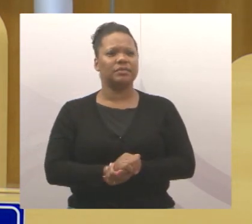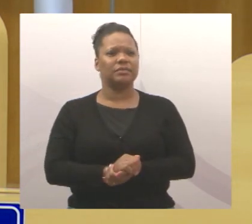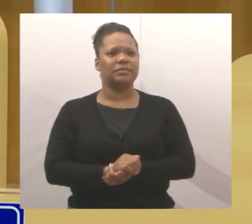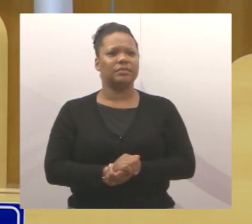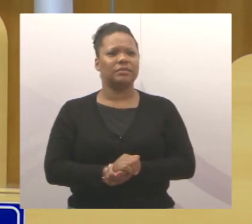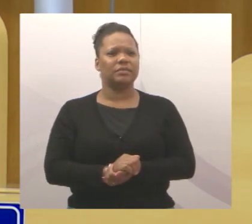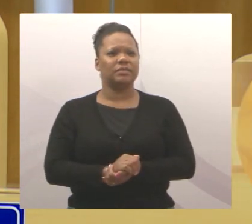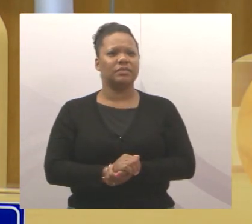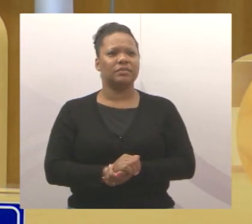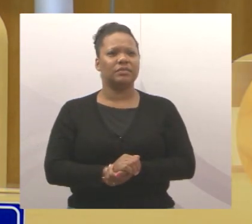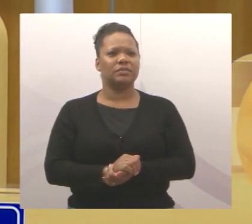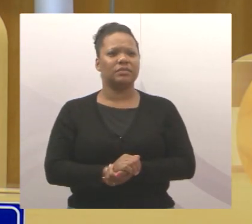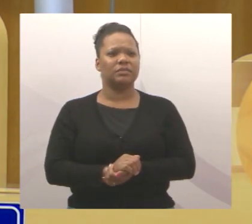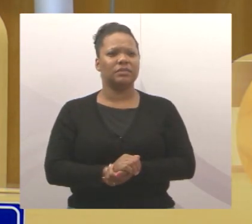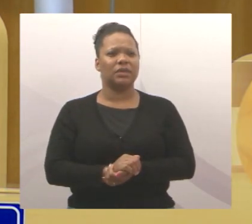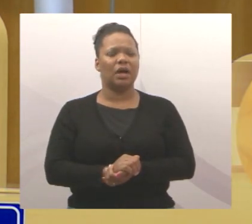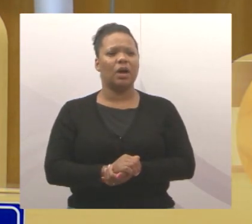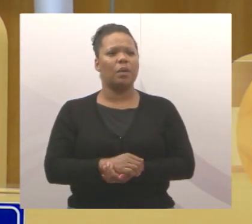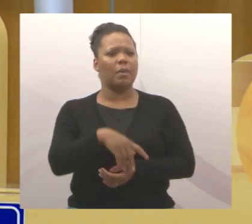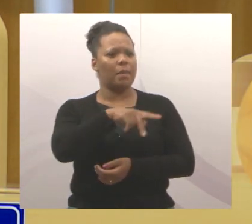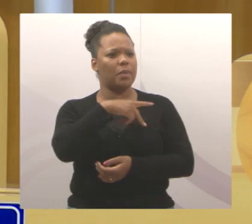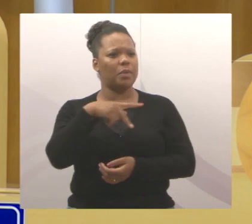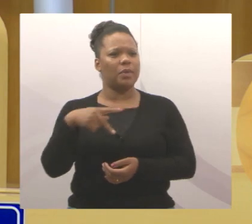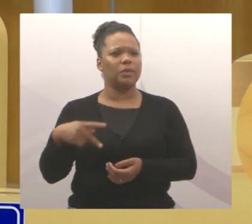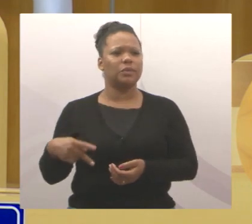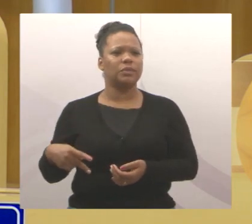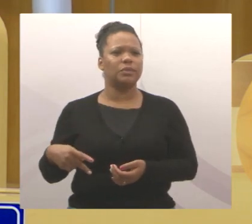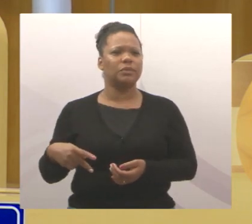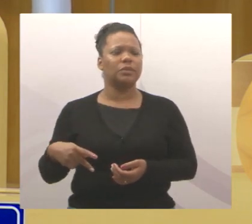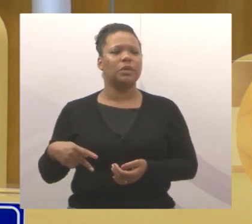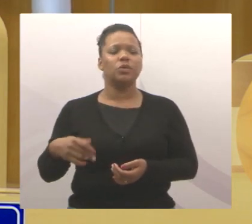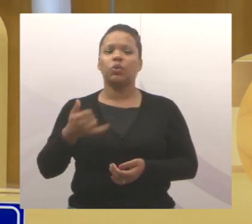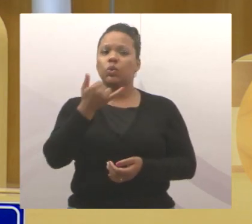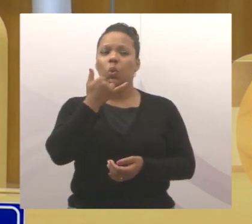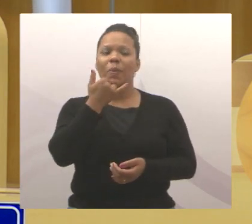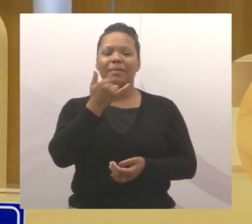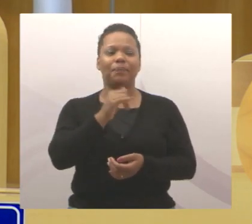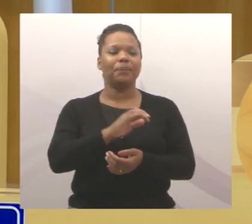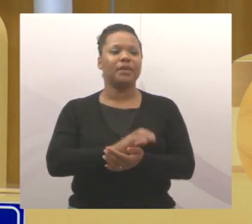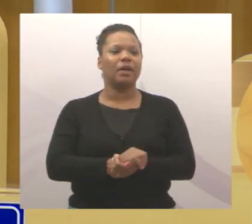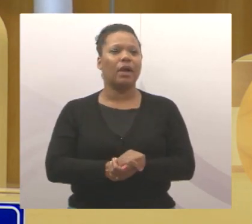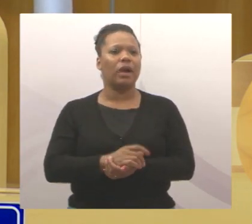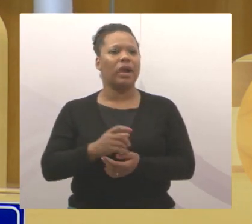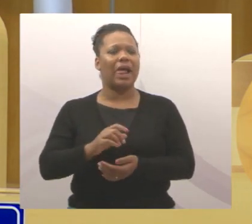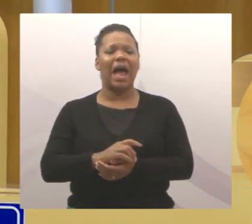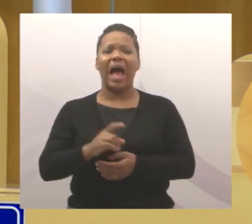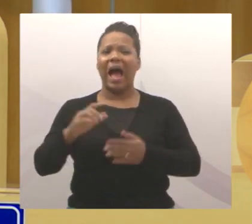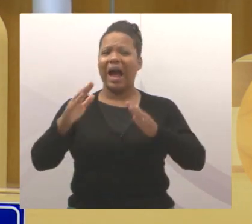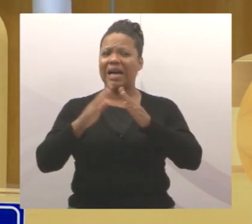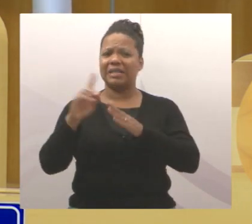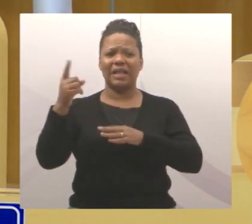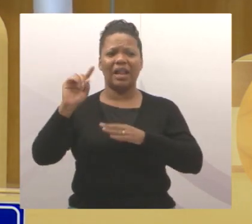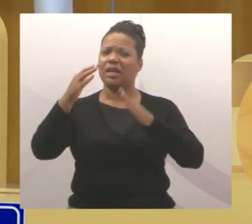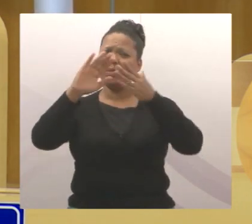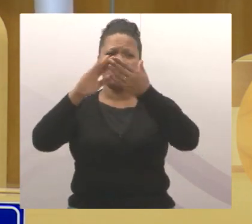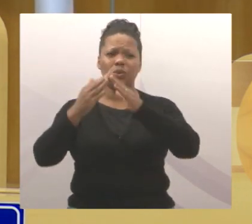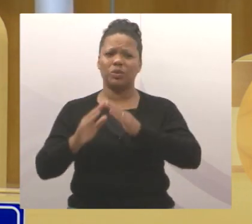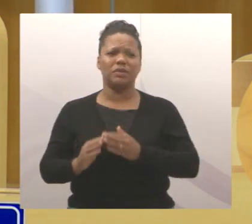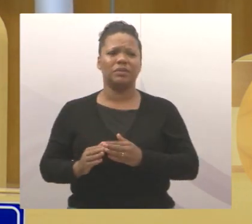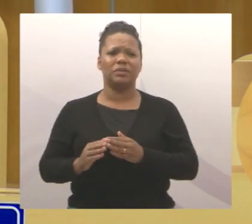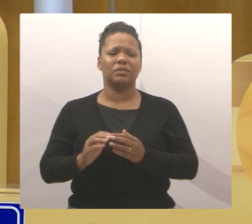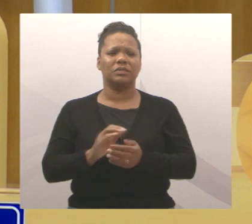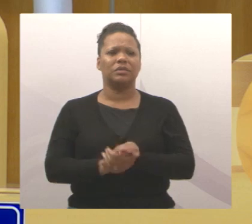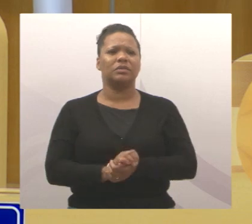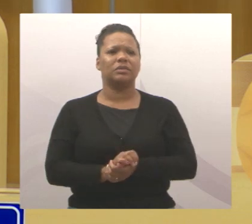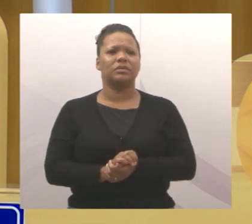puder enfrentar uma promotora para fazer com que a Casa Bela não seja derrubada, o Manacás